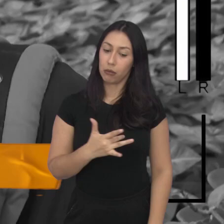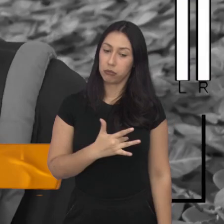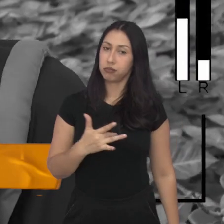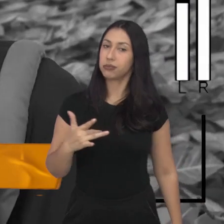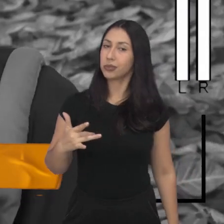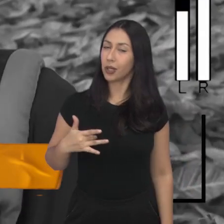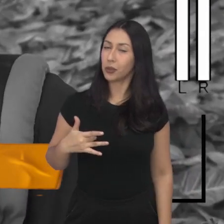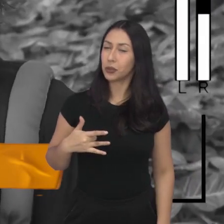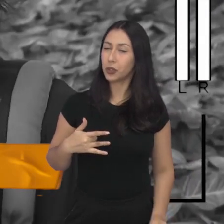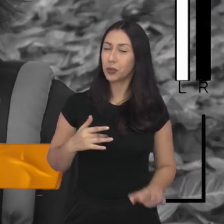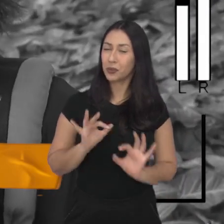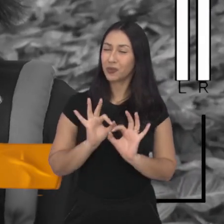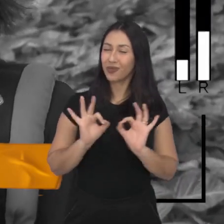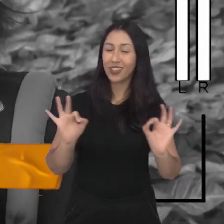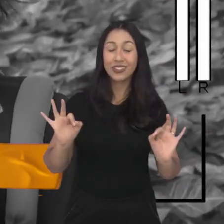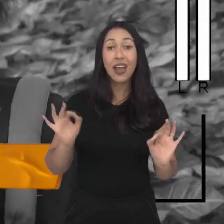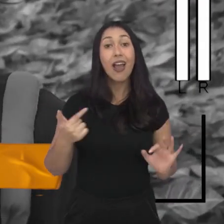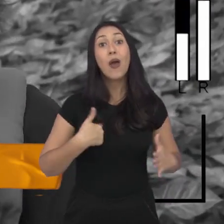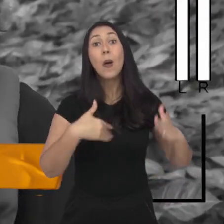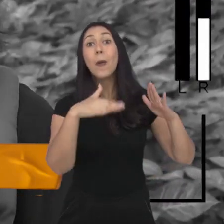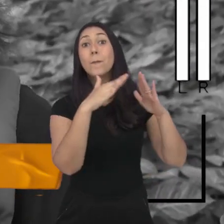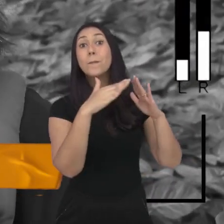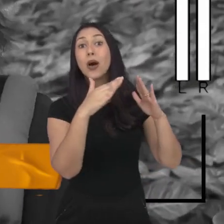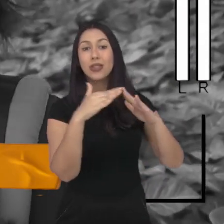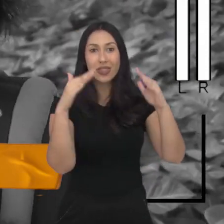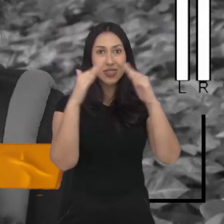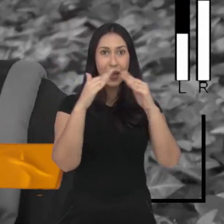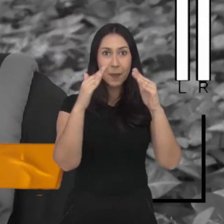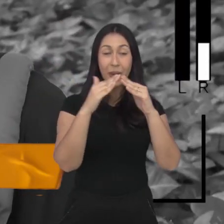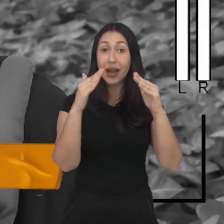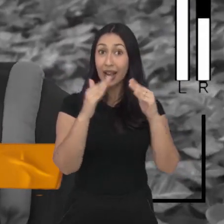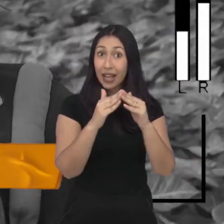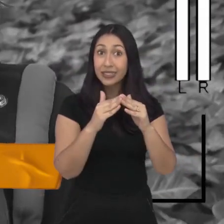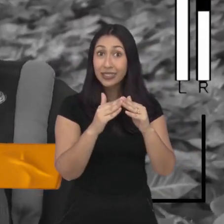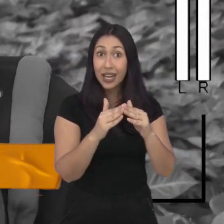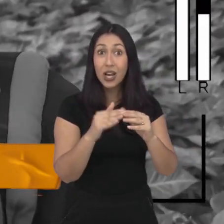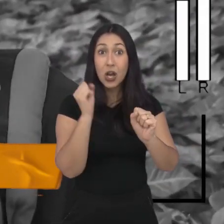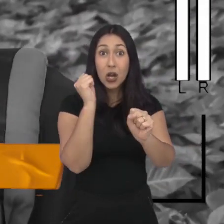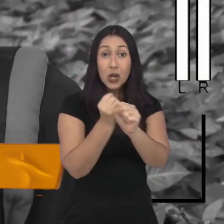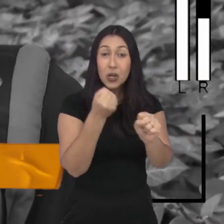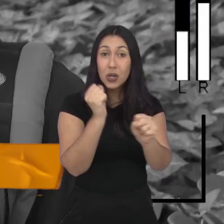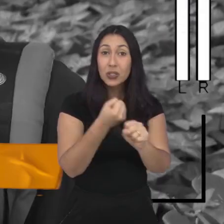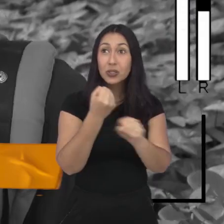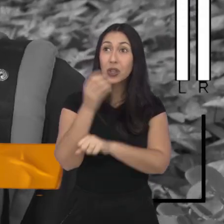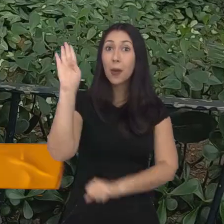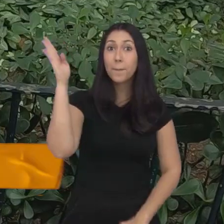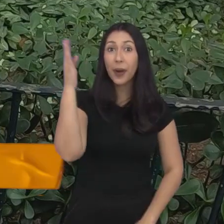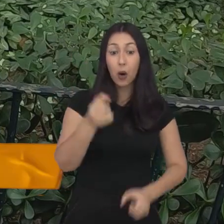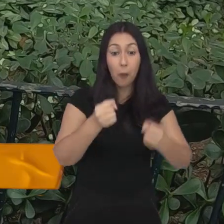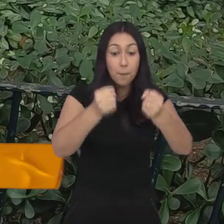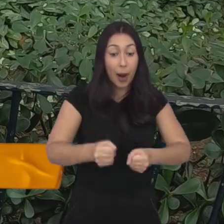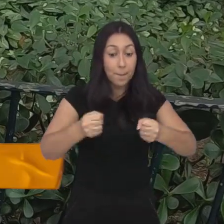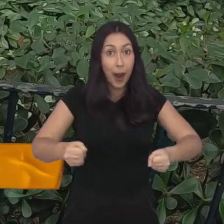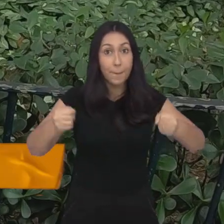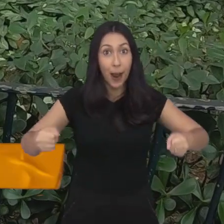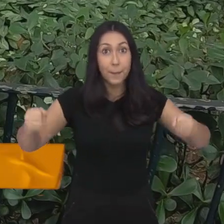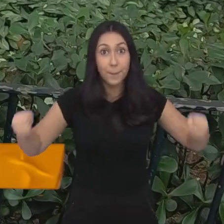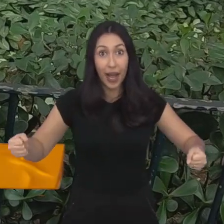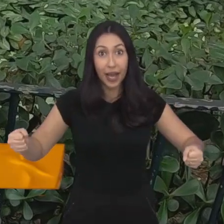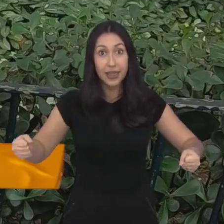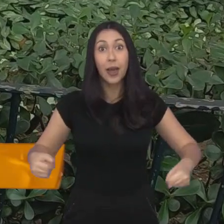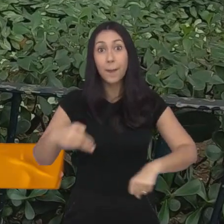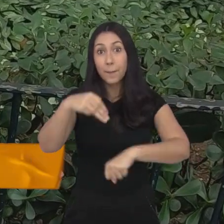nossa saúde, né, que fica sem veneno. Eu moro numa casa de bioconstrução, uma construção de pau a pique em